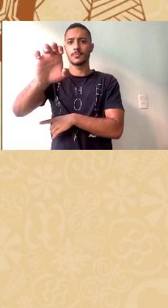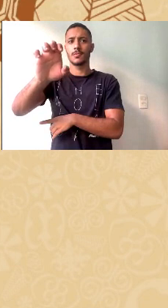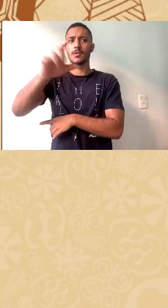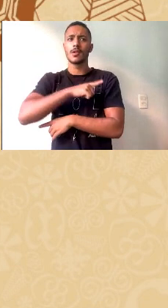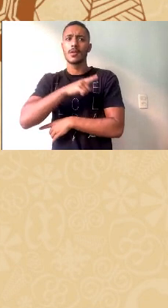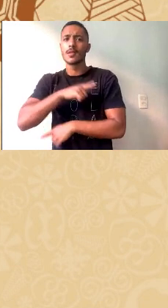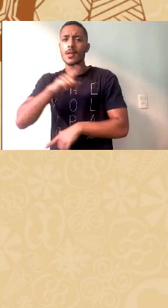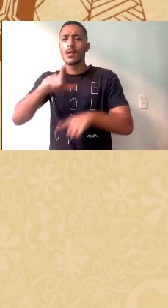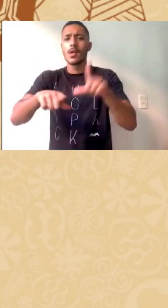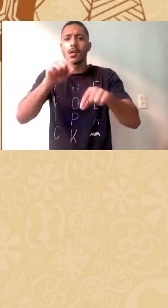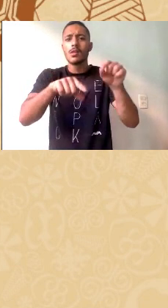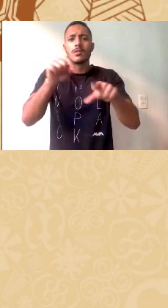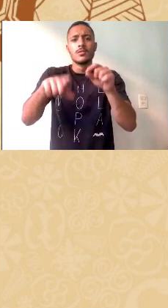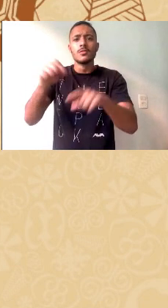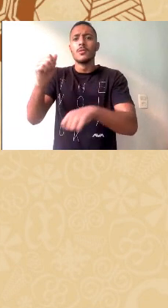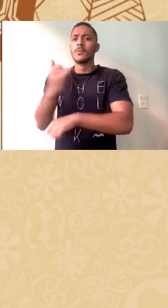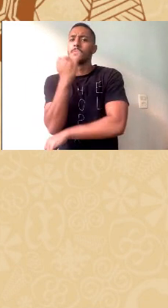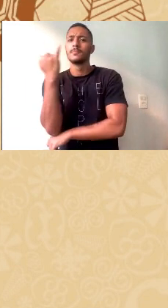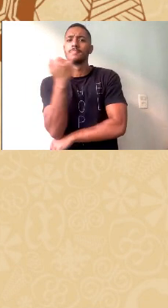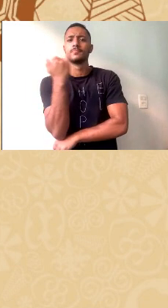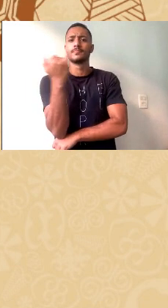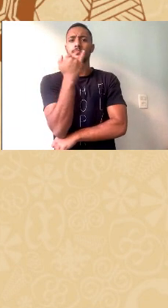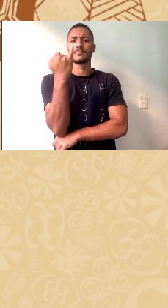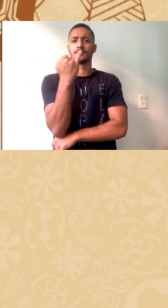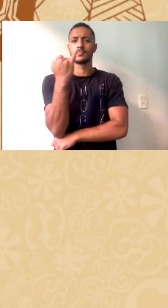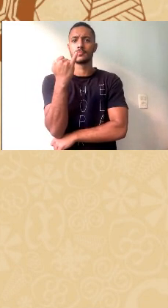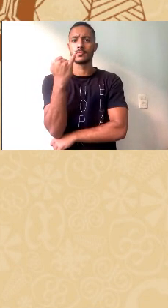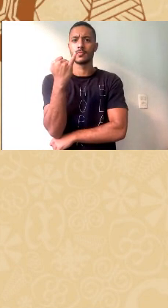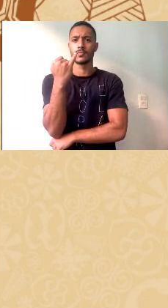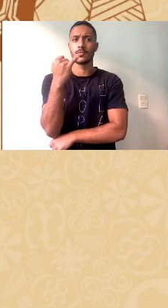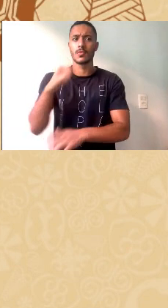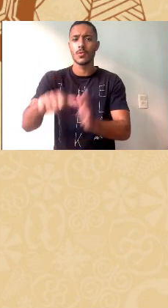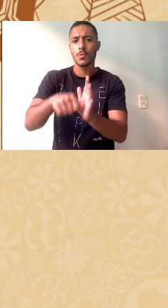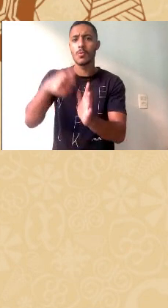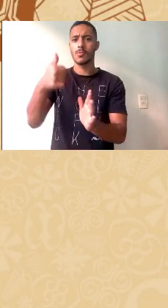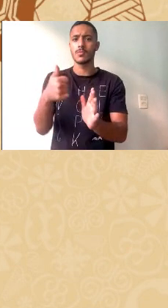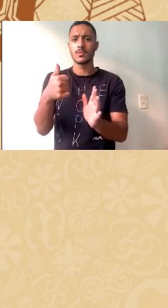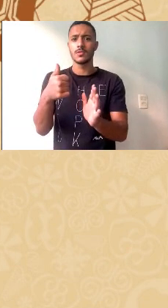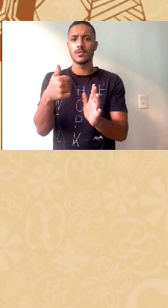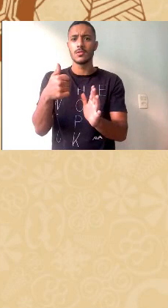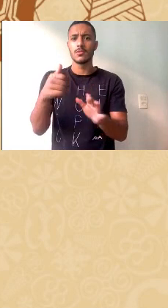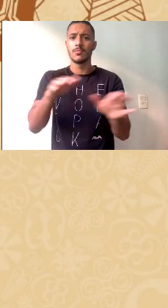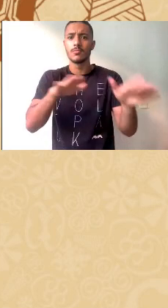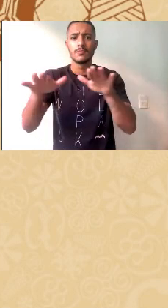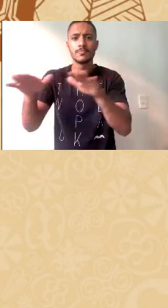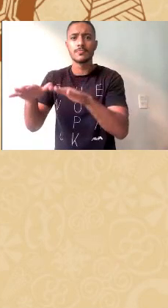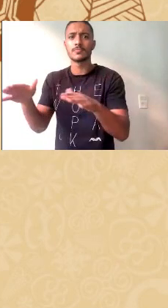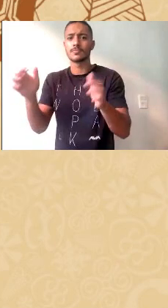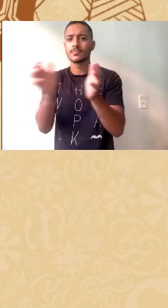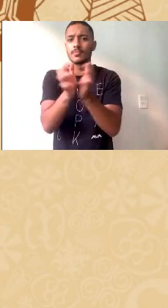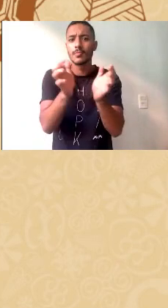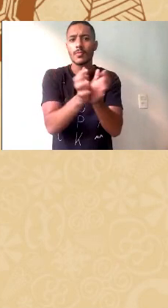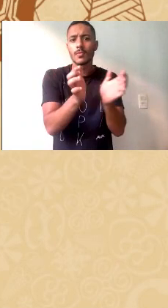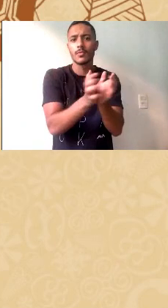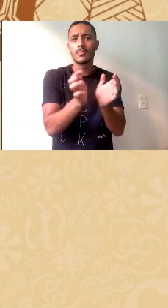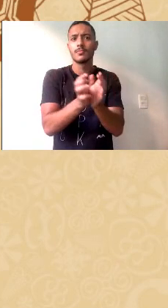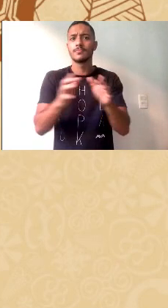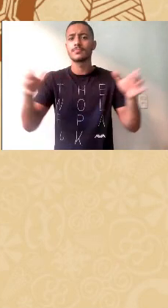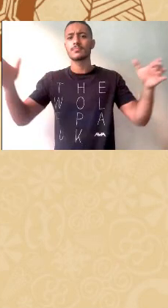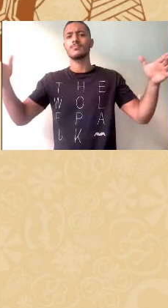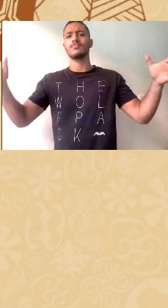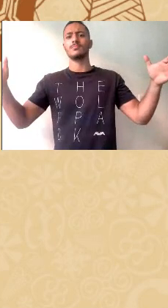importantes, né, para a gente destacar. Primeiro, foi um movimento de massa, conseguiu alcançar vários setores em todo o